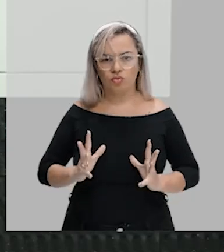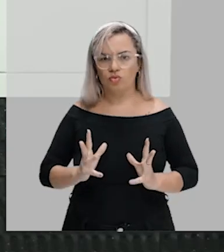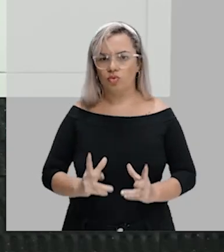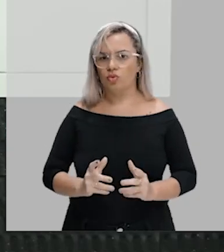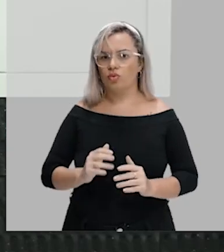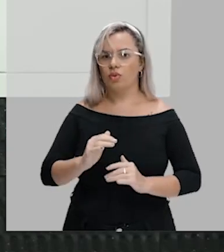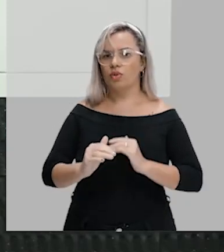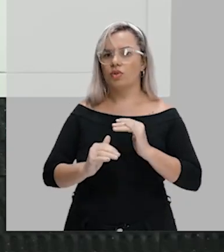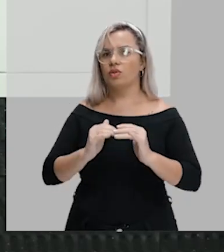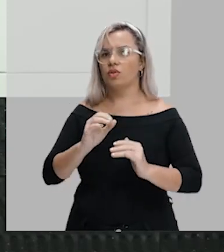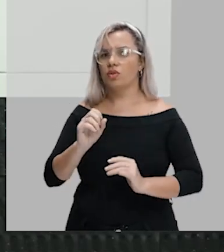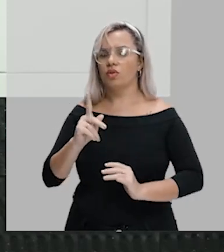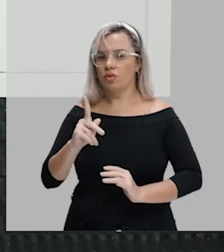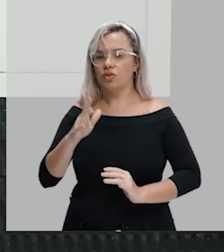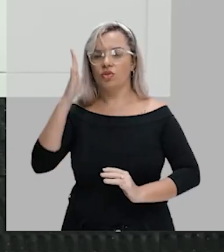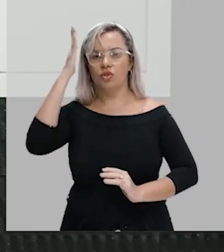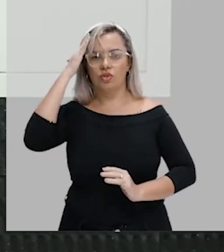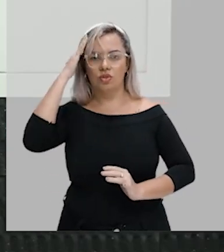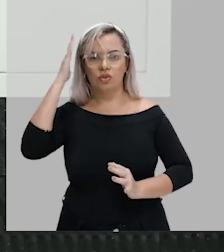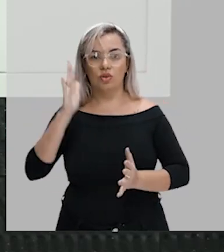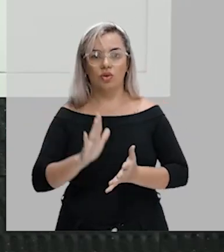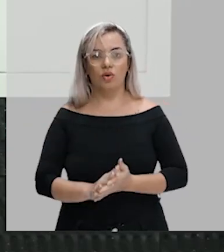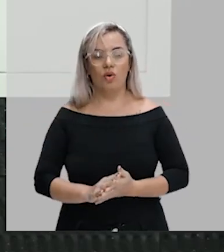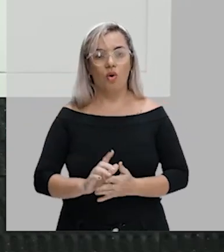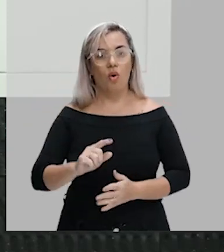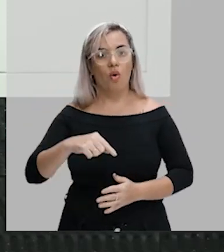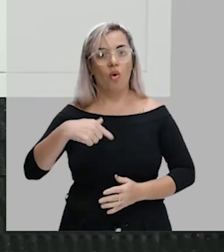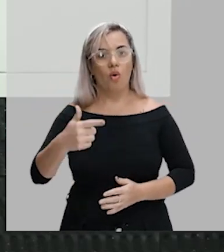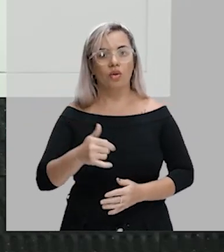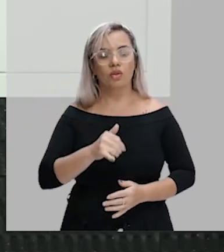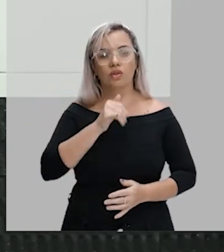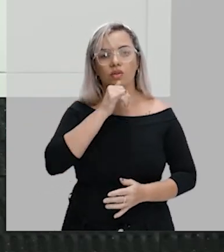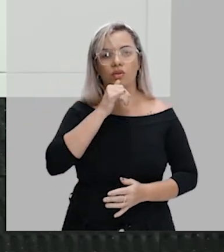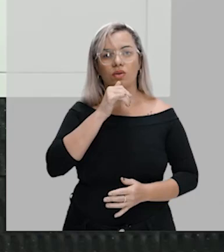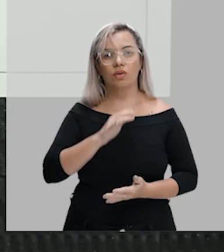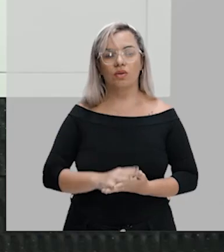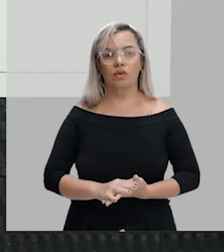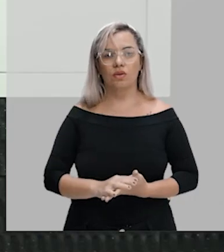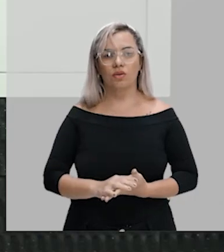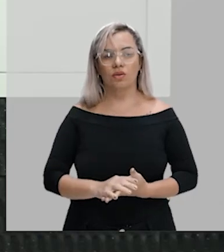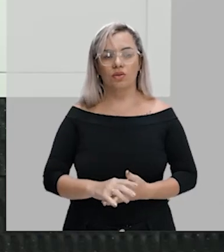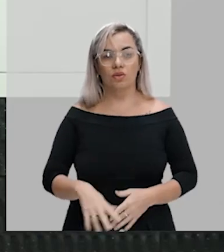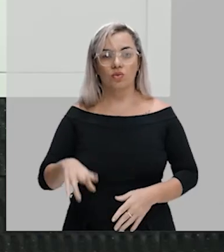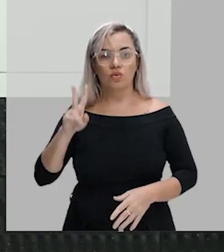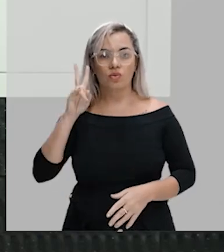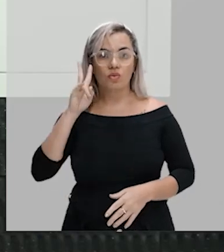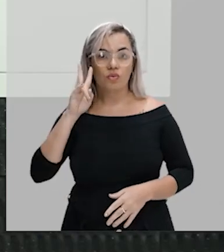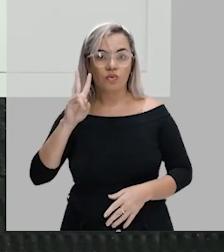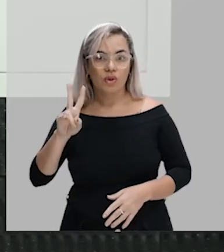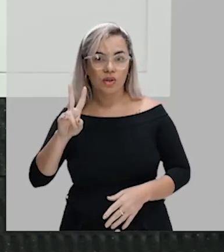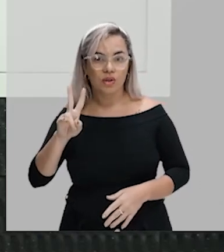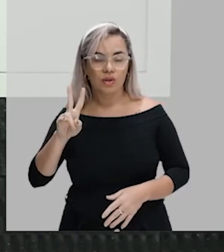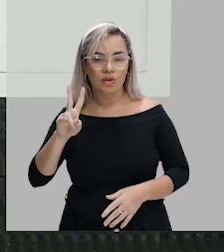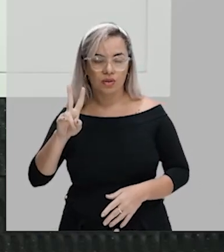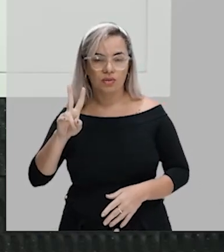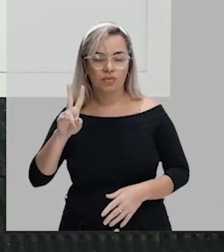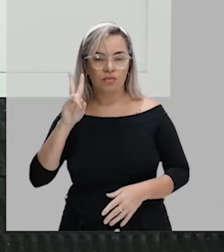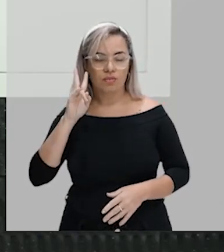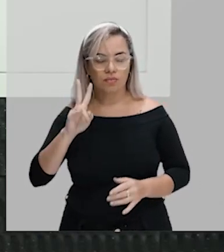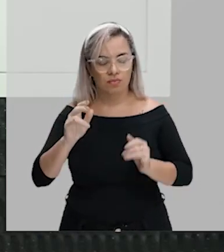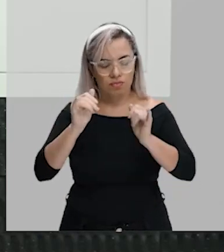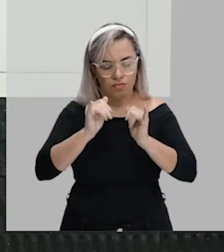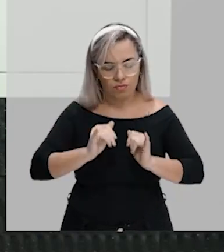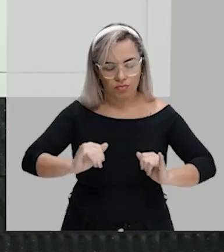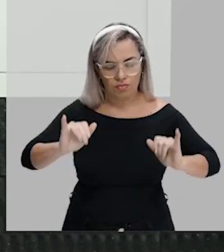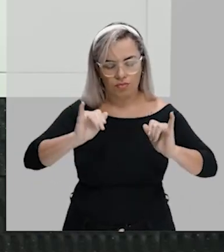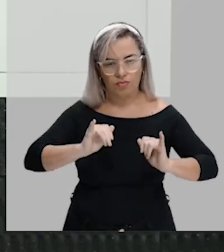ok? Um outro exemplo também é a visão. A visão é um exemplo de informações